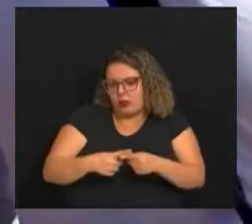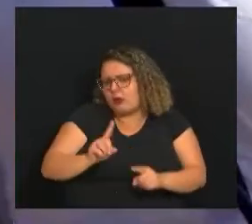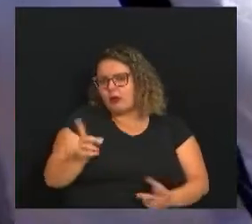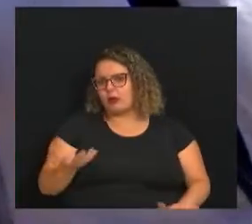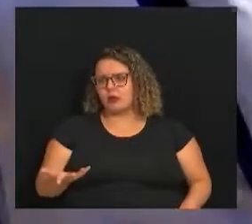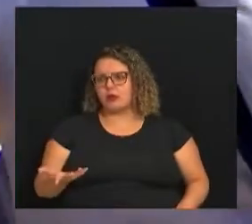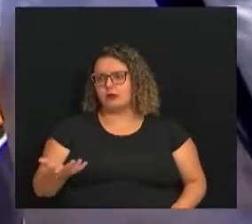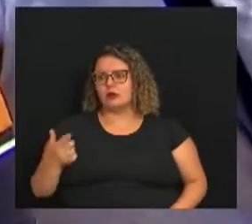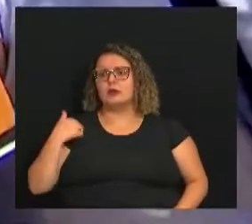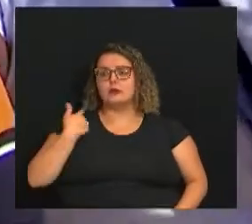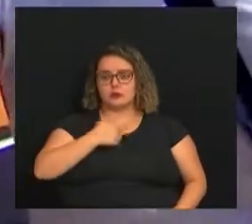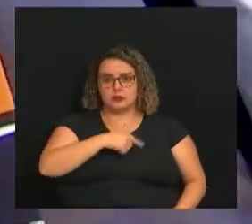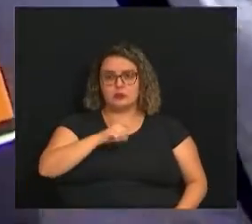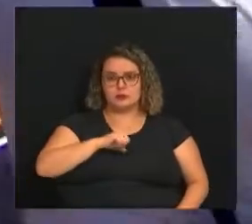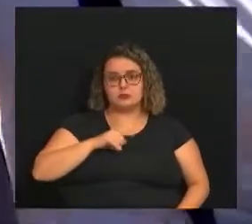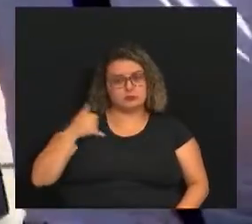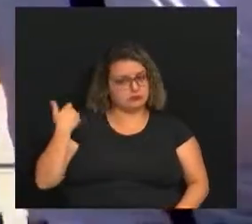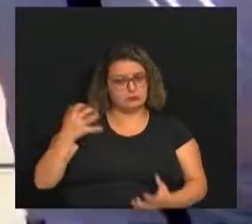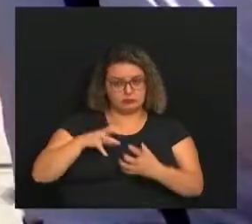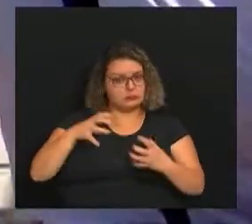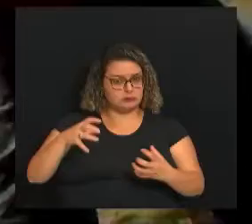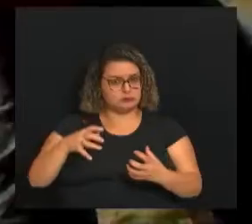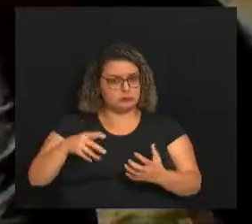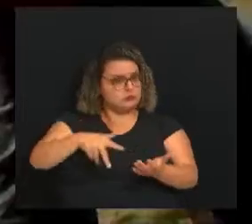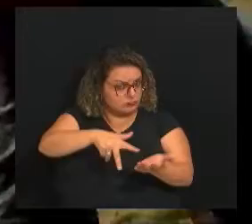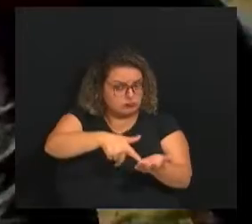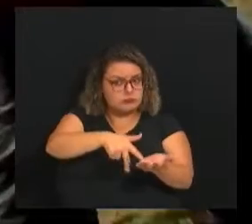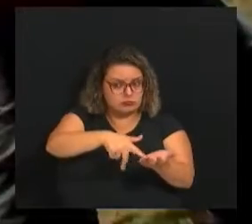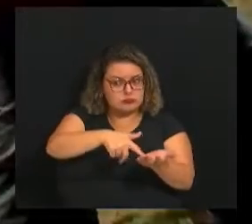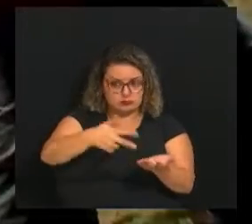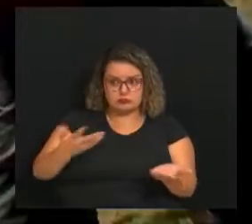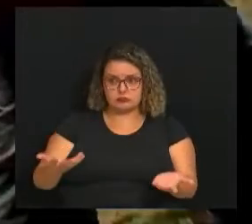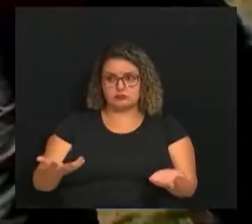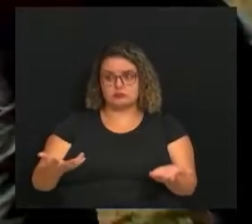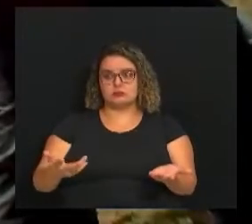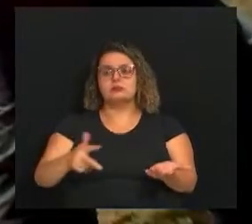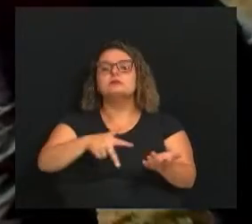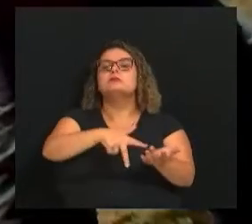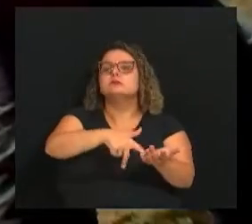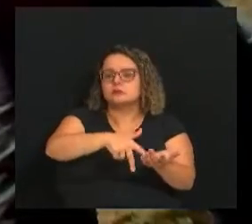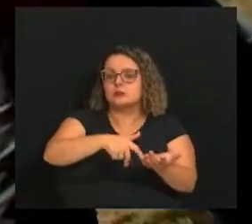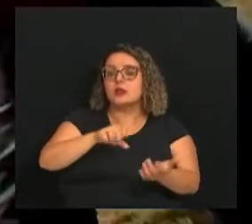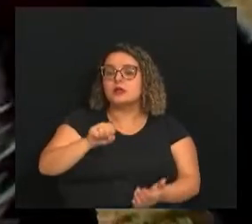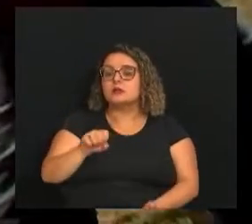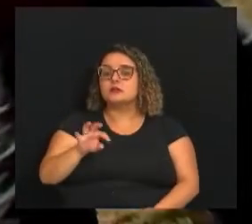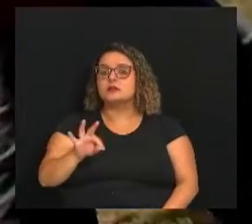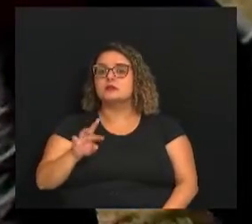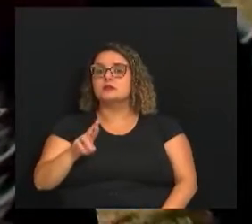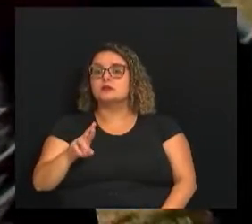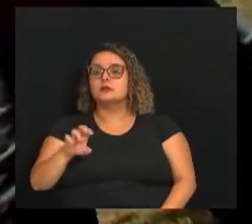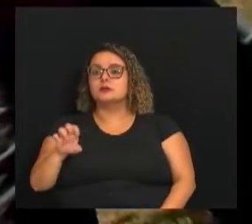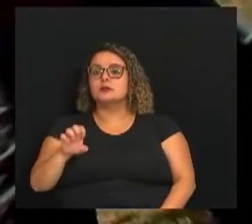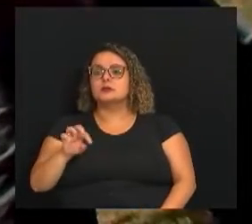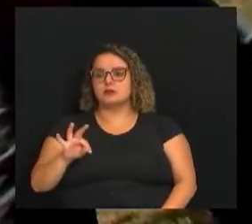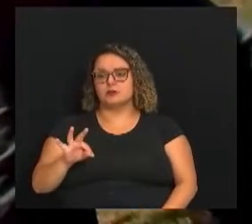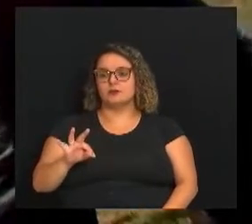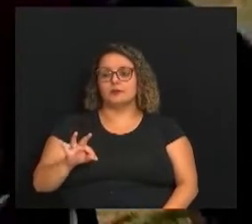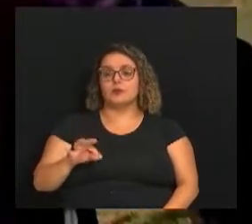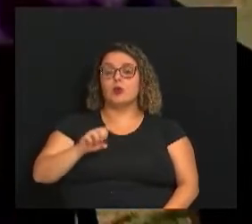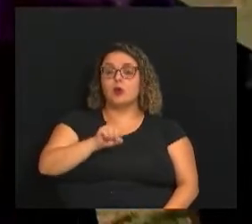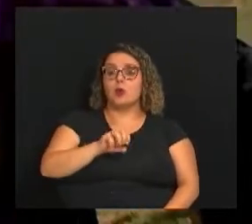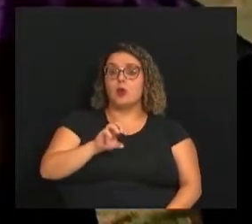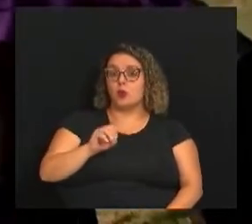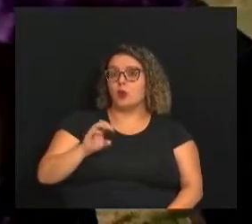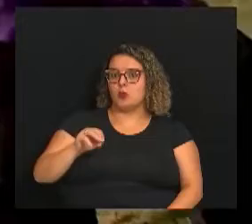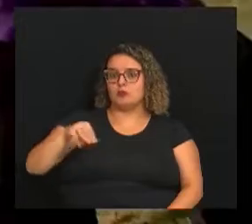temos muitas pessoas da terceira idade que praticam skate. A pista de skate tipo street tem 800 metros quadrados, com